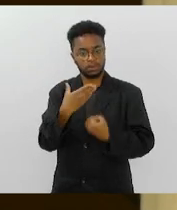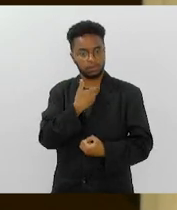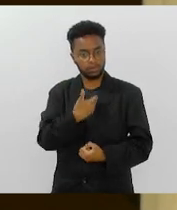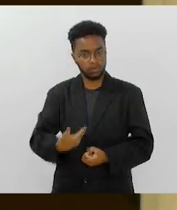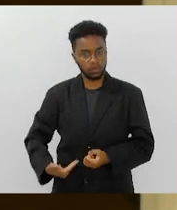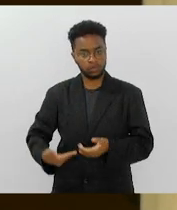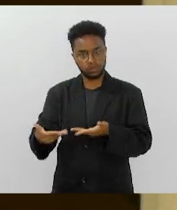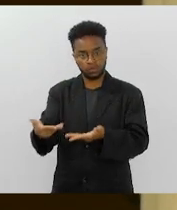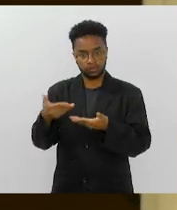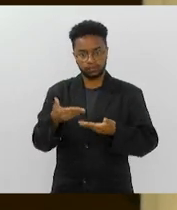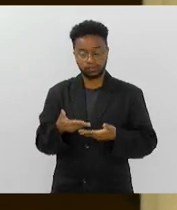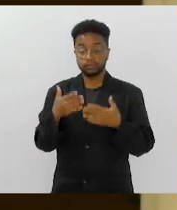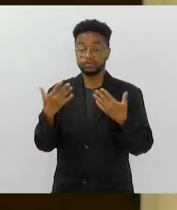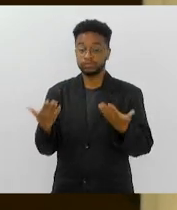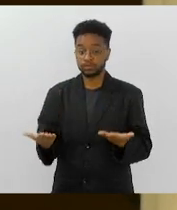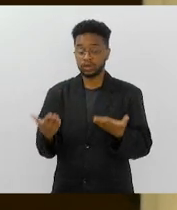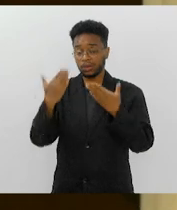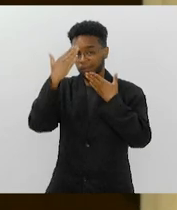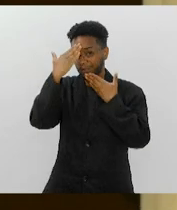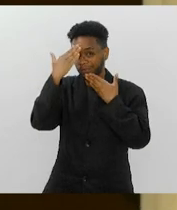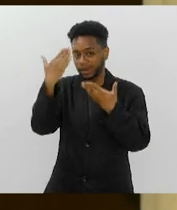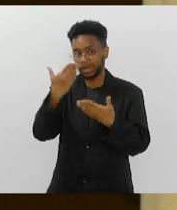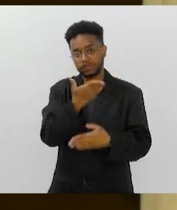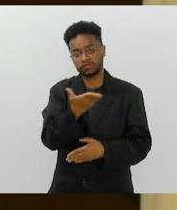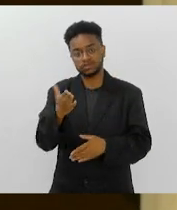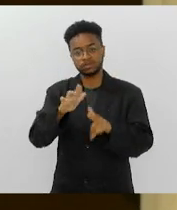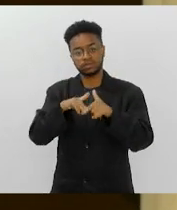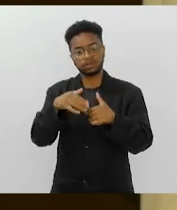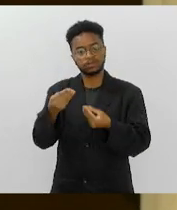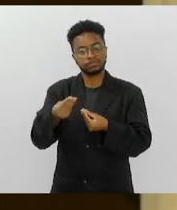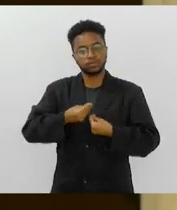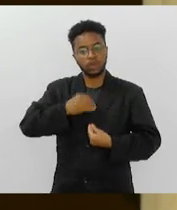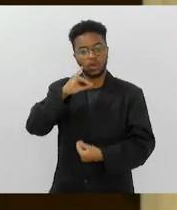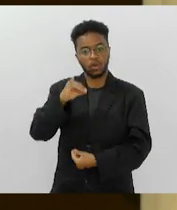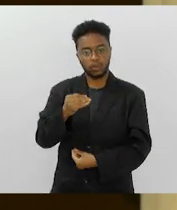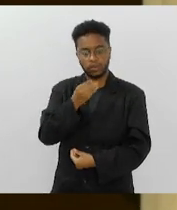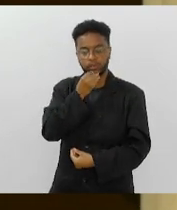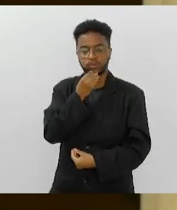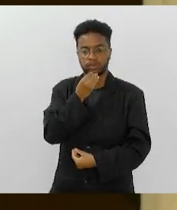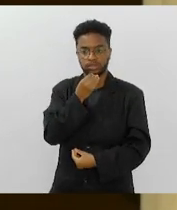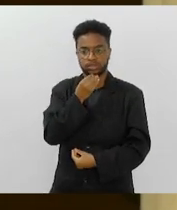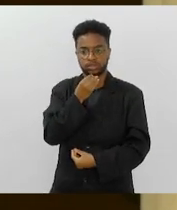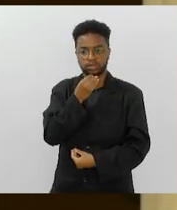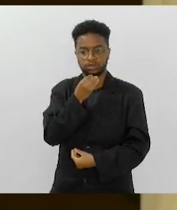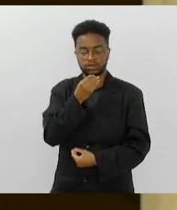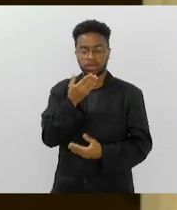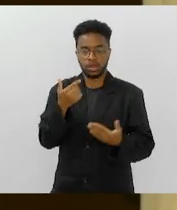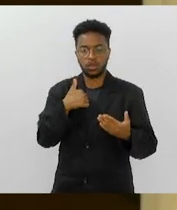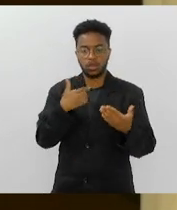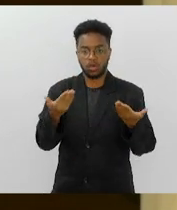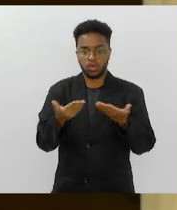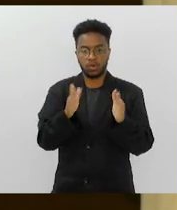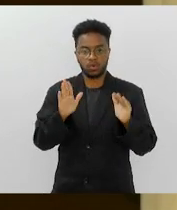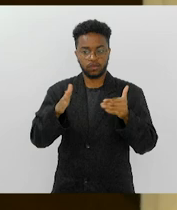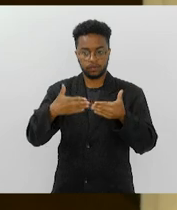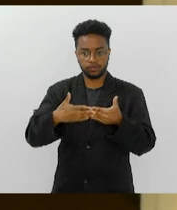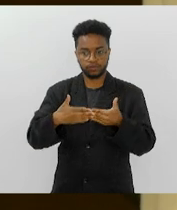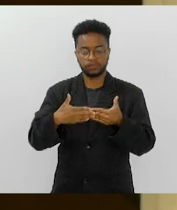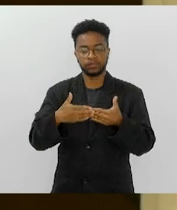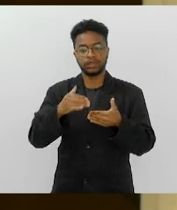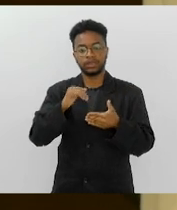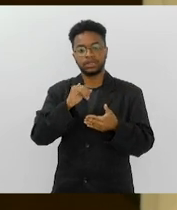senhores, muito obrigada pela oportunidade. Para fechar, quando a gente entra